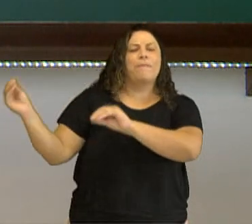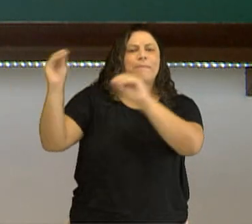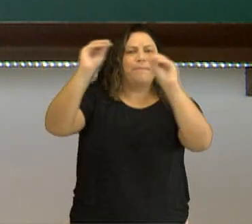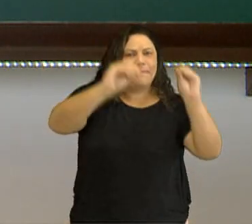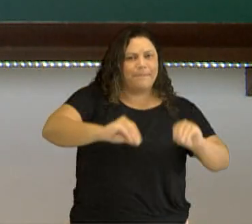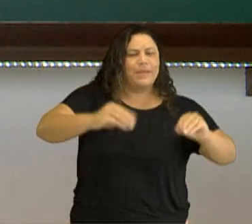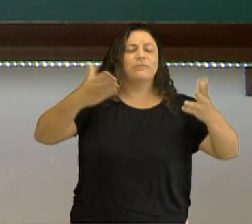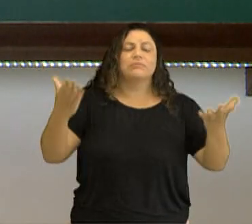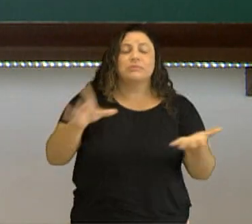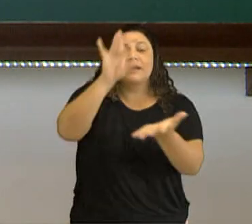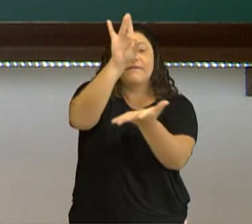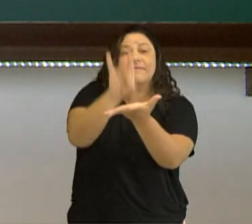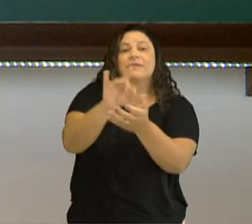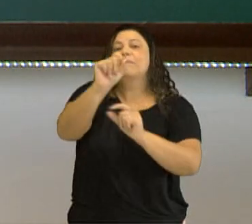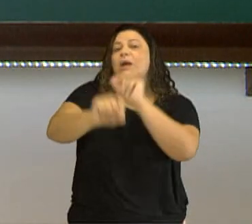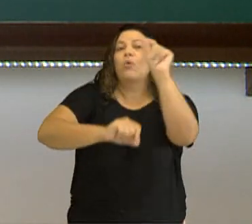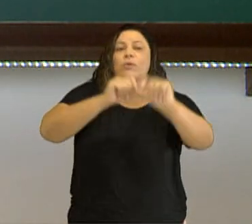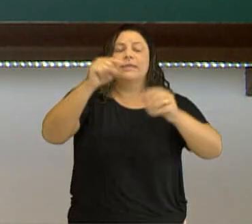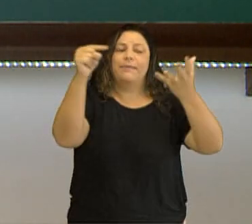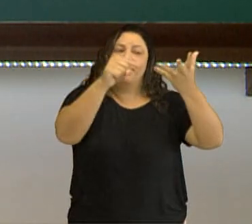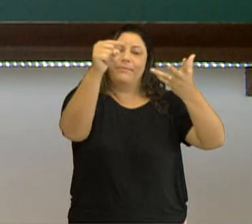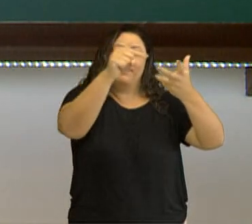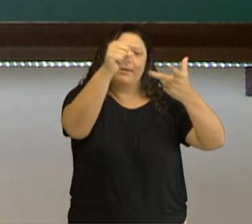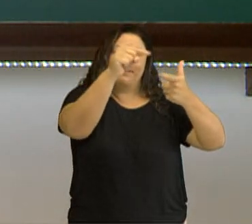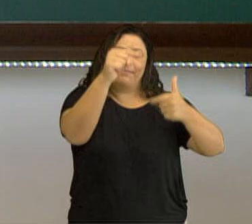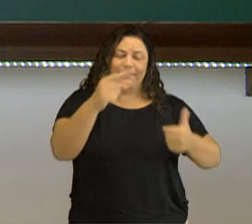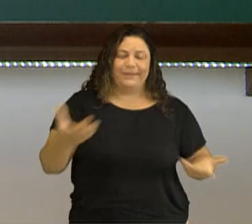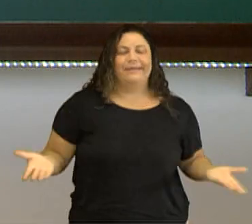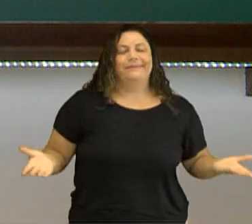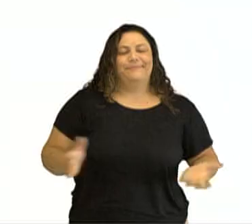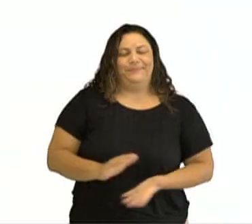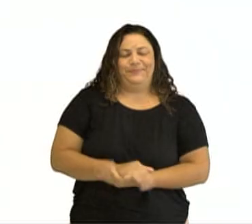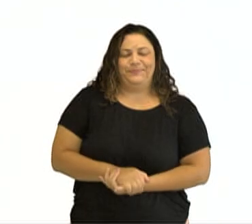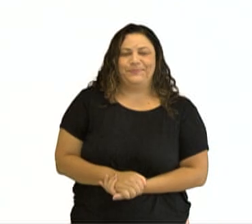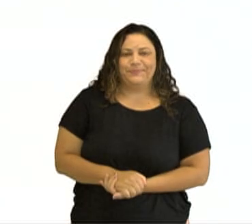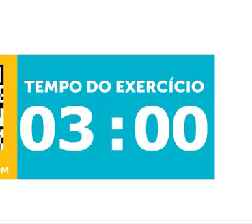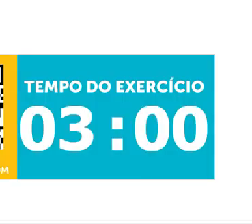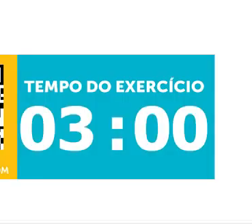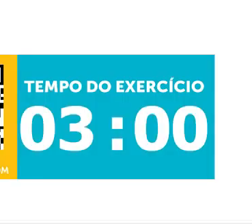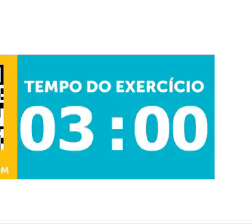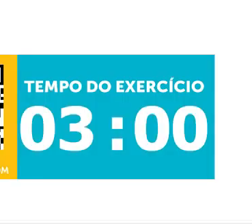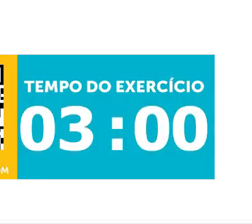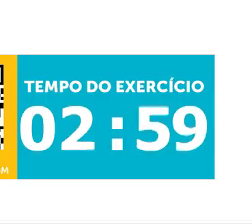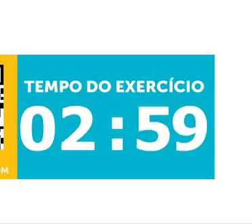que... Traga aqui as opções de resposta e a gente corrige juntos essa atividade.